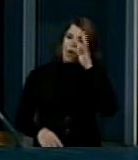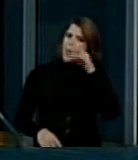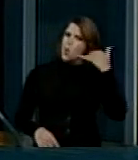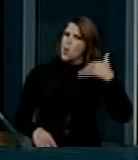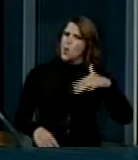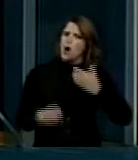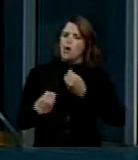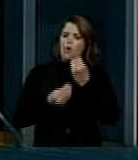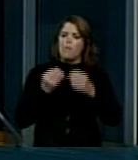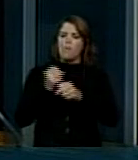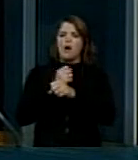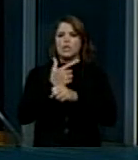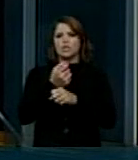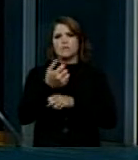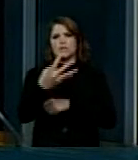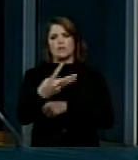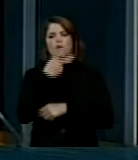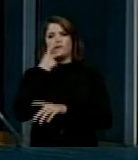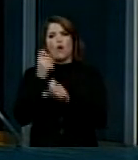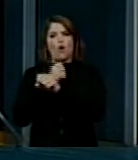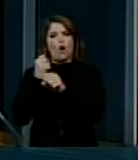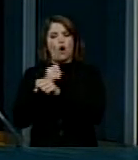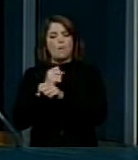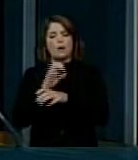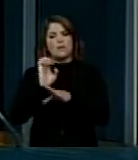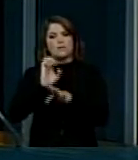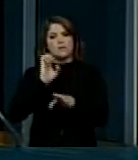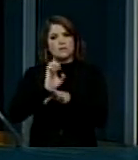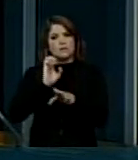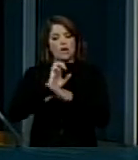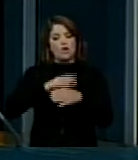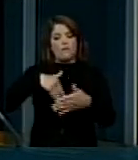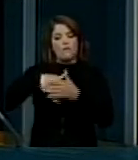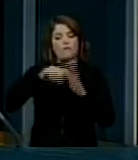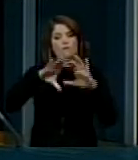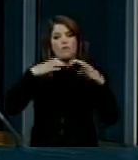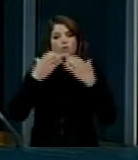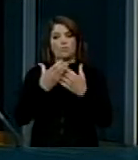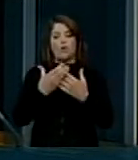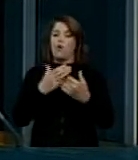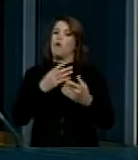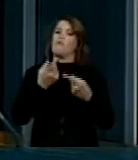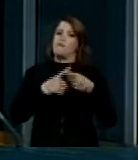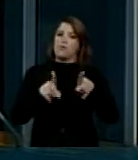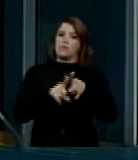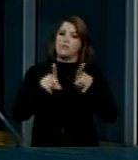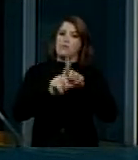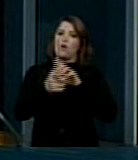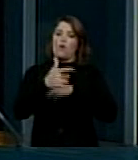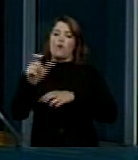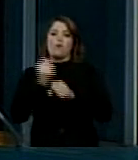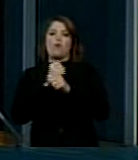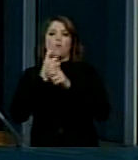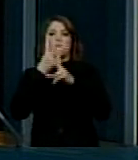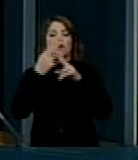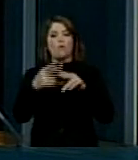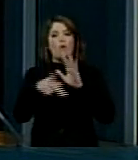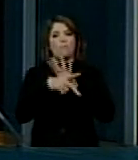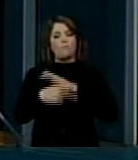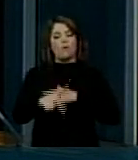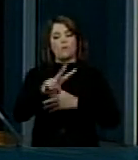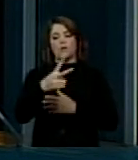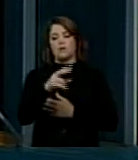chegar em 2014 com as obras, tanto dos estádios de futebol da Copa do Mundo, quanto também de obras, como é o caso